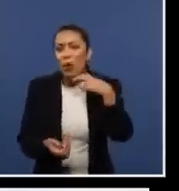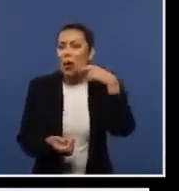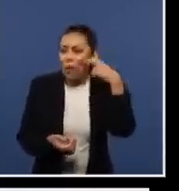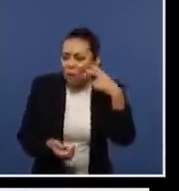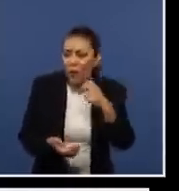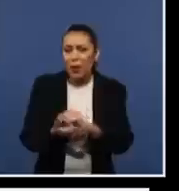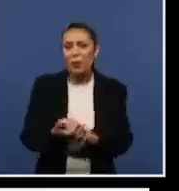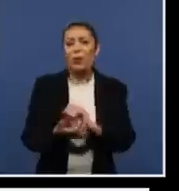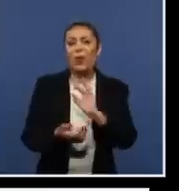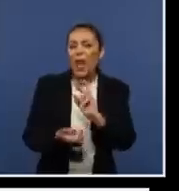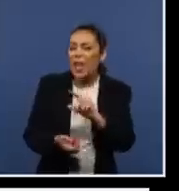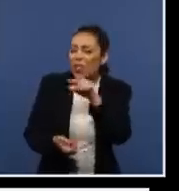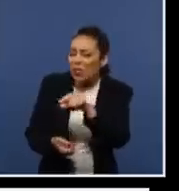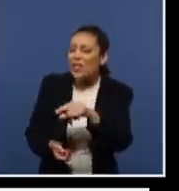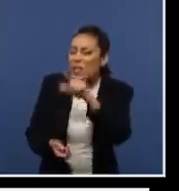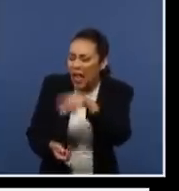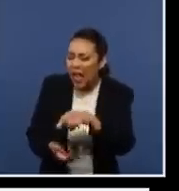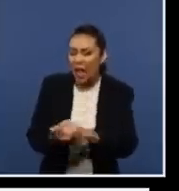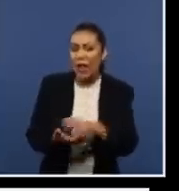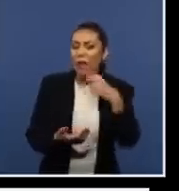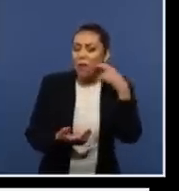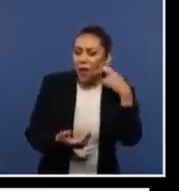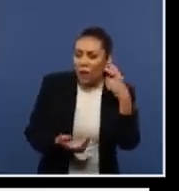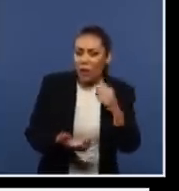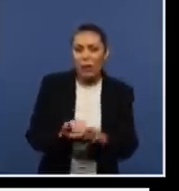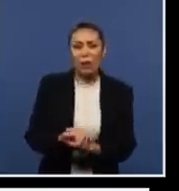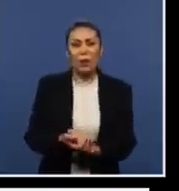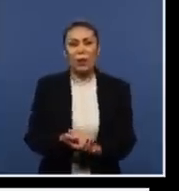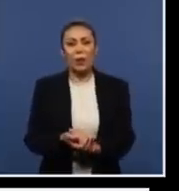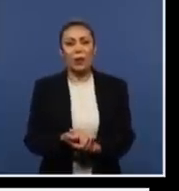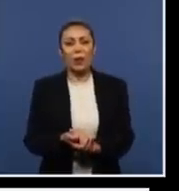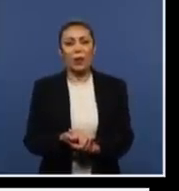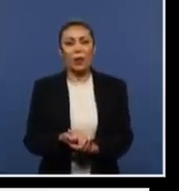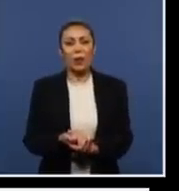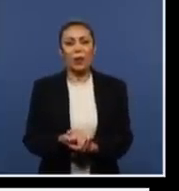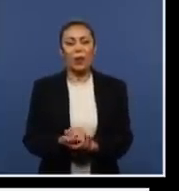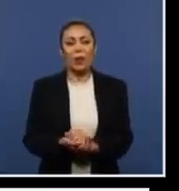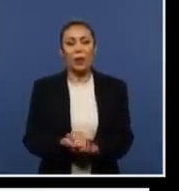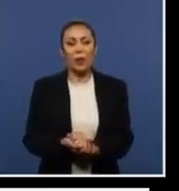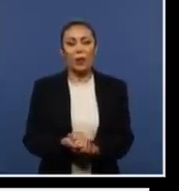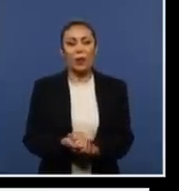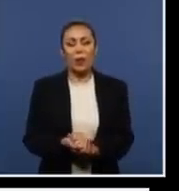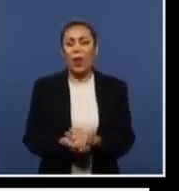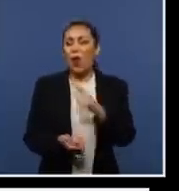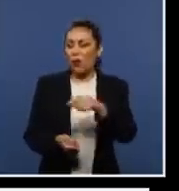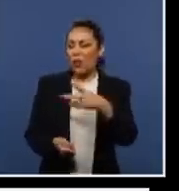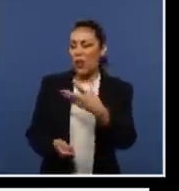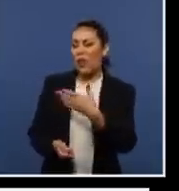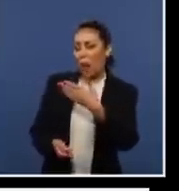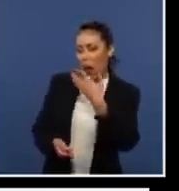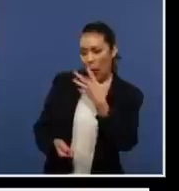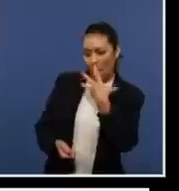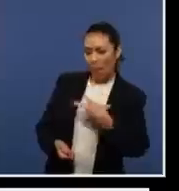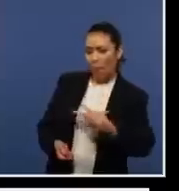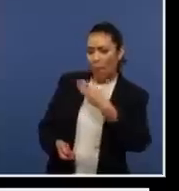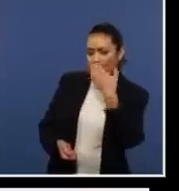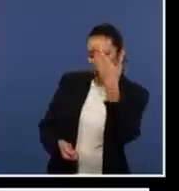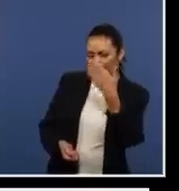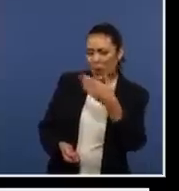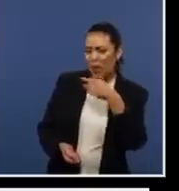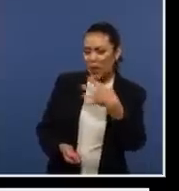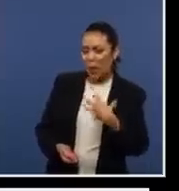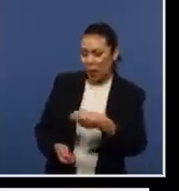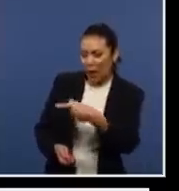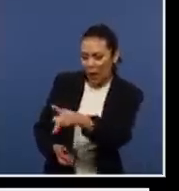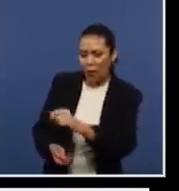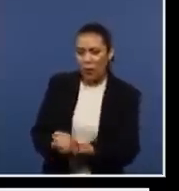Vergonha, é isso mesmo, né? Publica, publica, filha da puta, que te pariu, filha da puta.